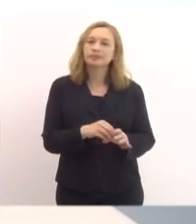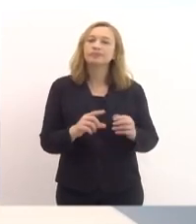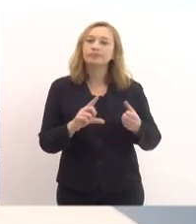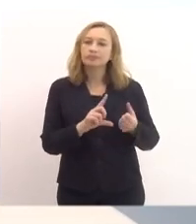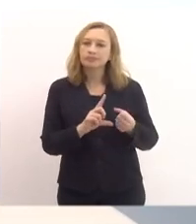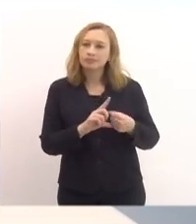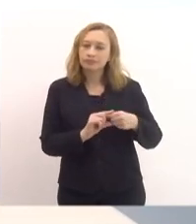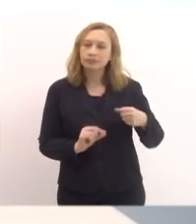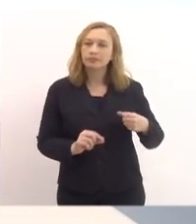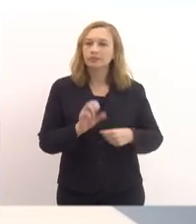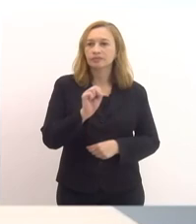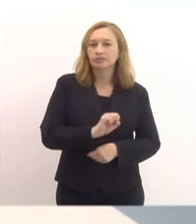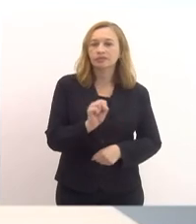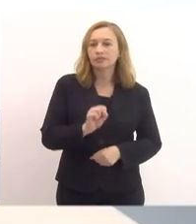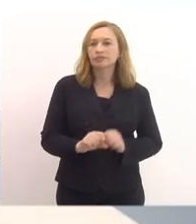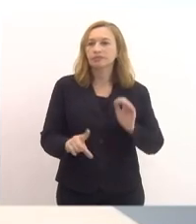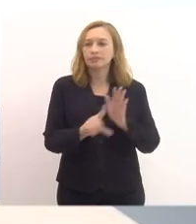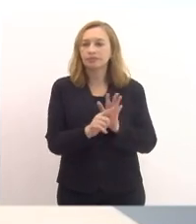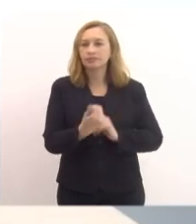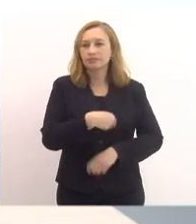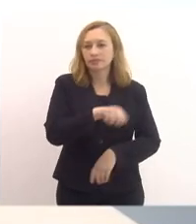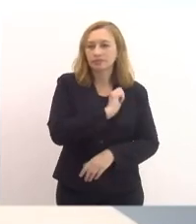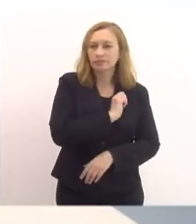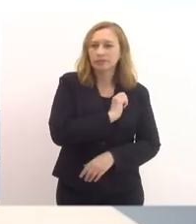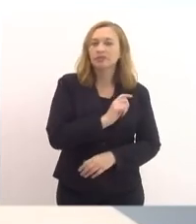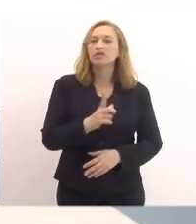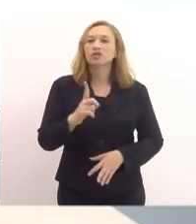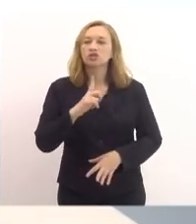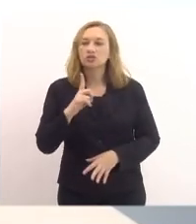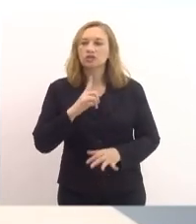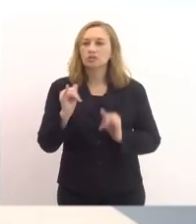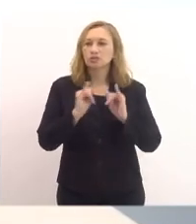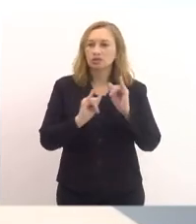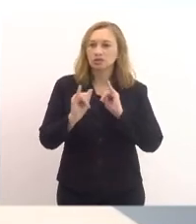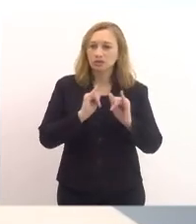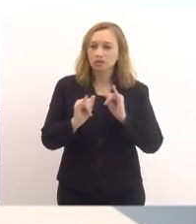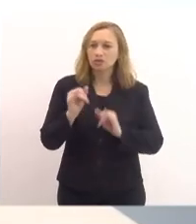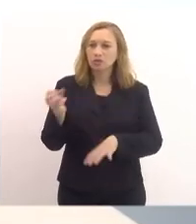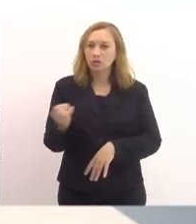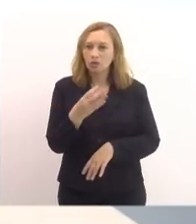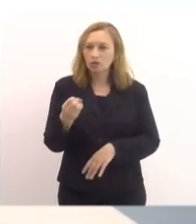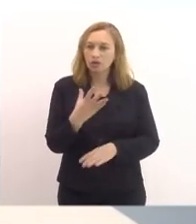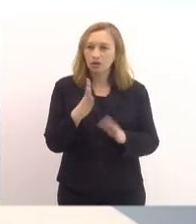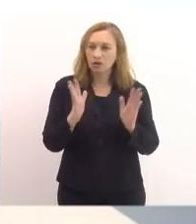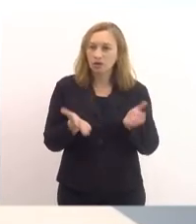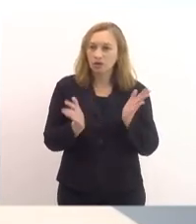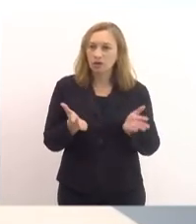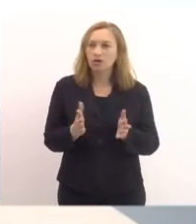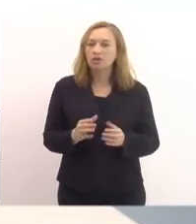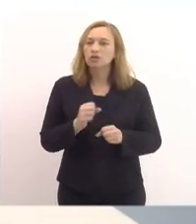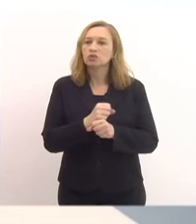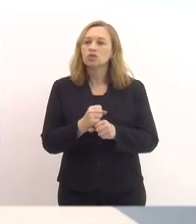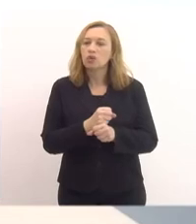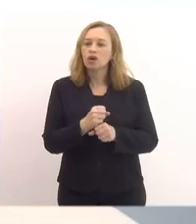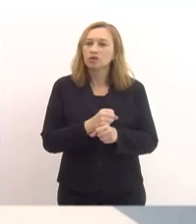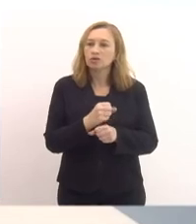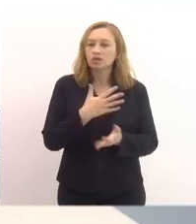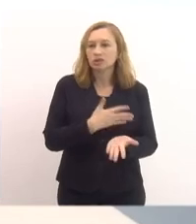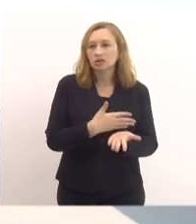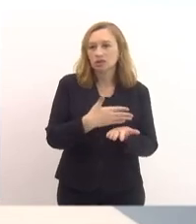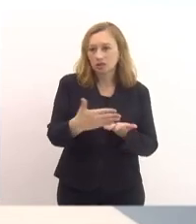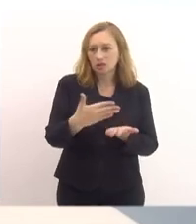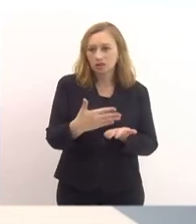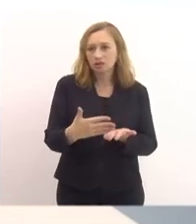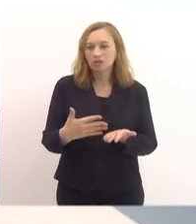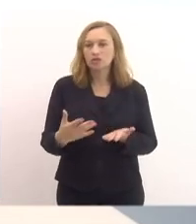Lei de Recuperação Fiscal. Como nós tivemos a notícia recente, né, que, no anúncio aí